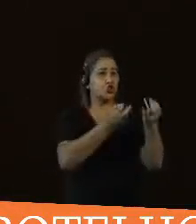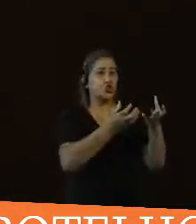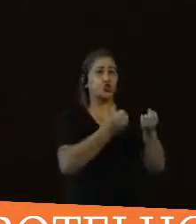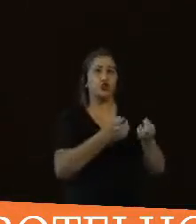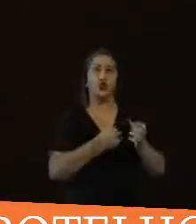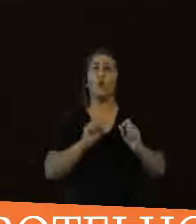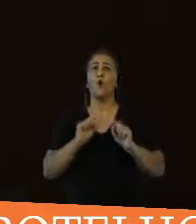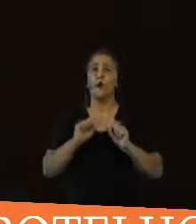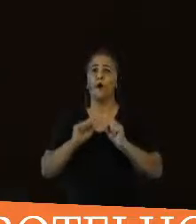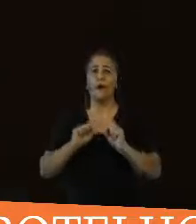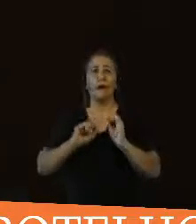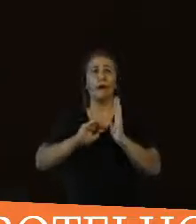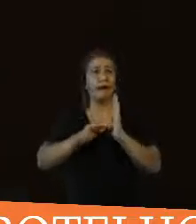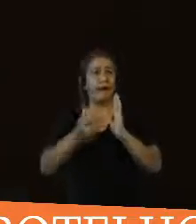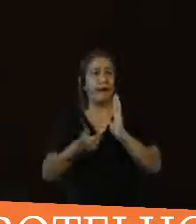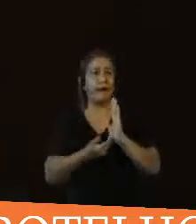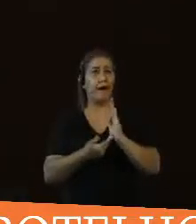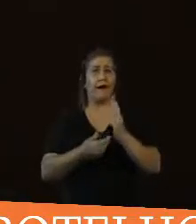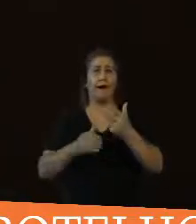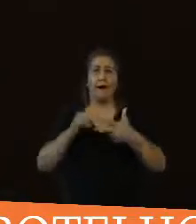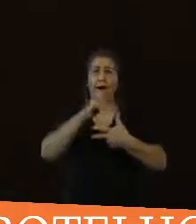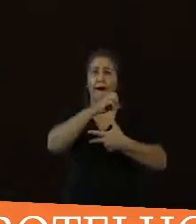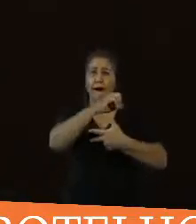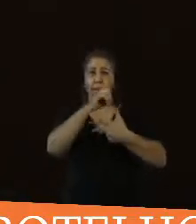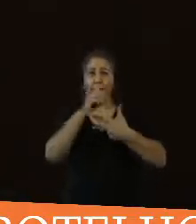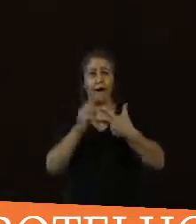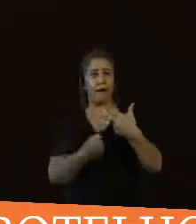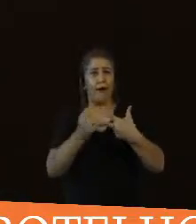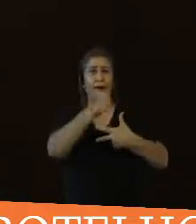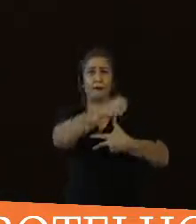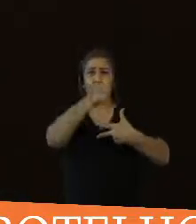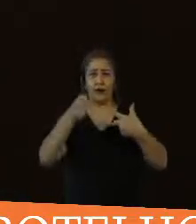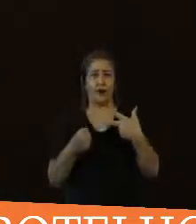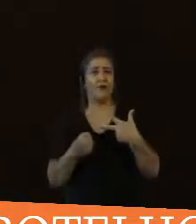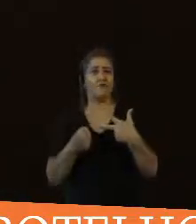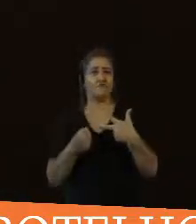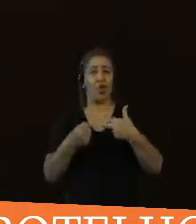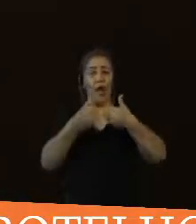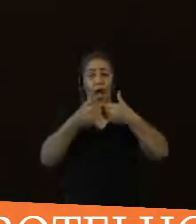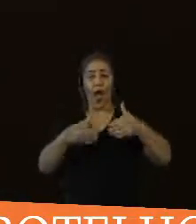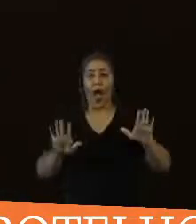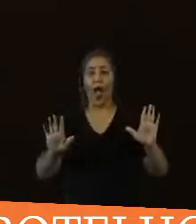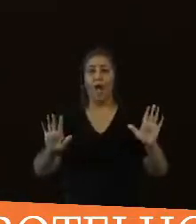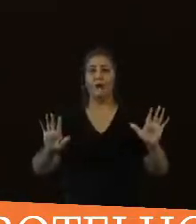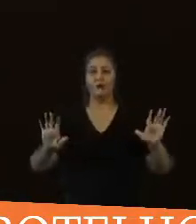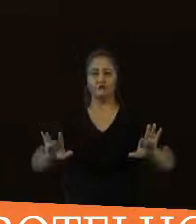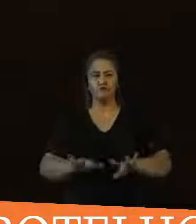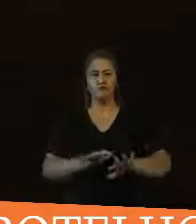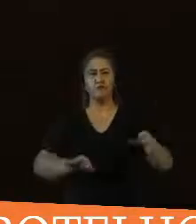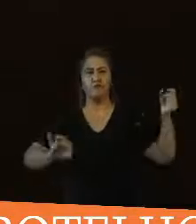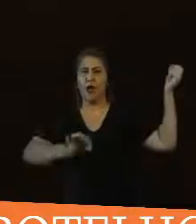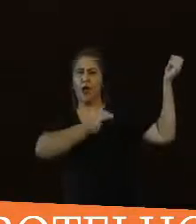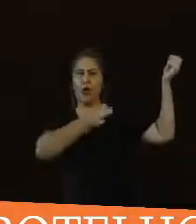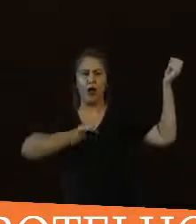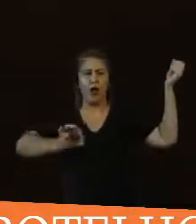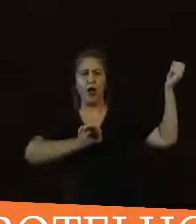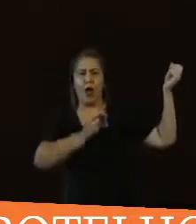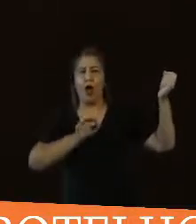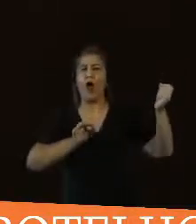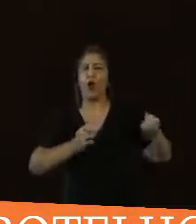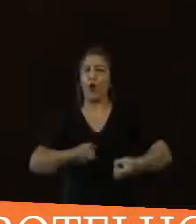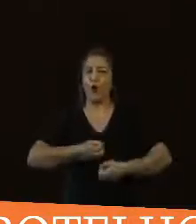Executivo brasileiro e tem como abertura a ópera do nosso compositor,